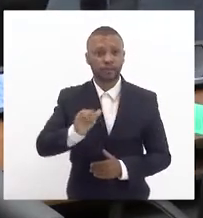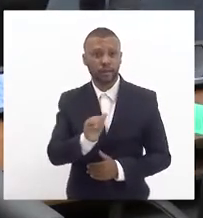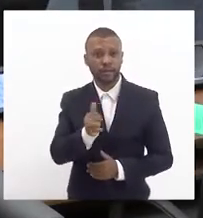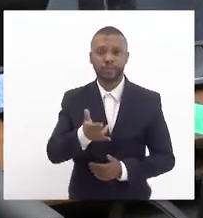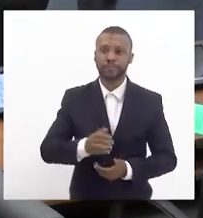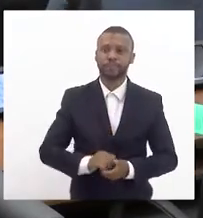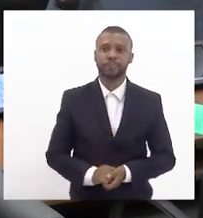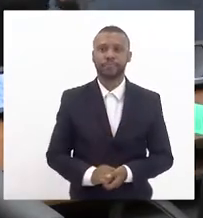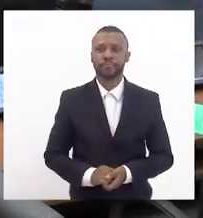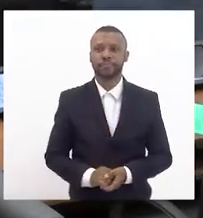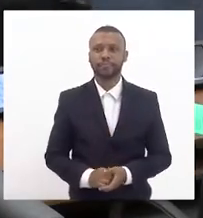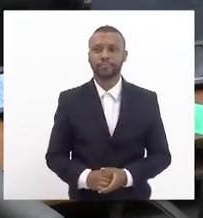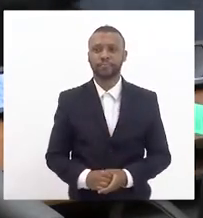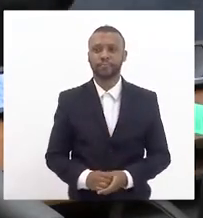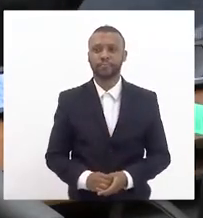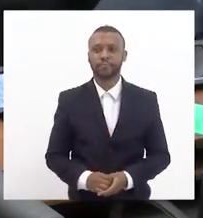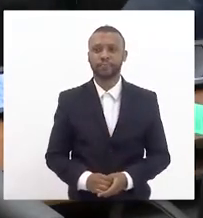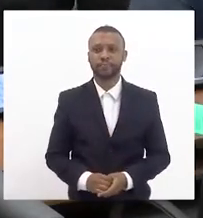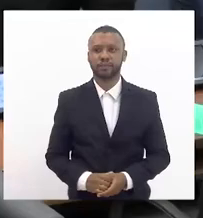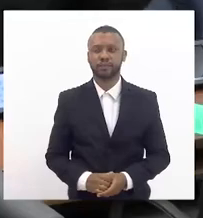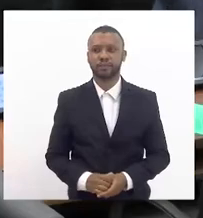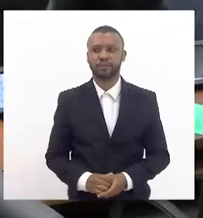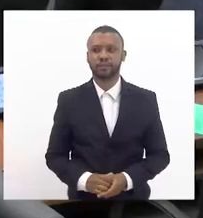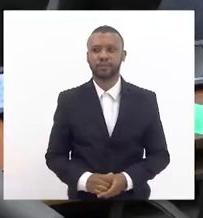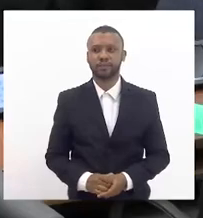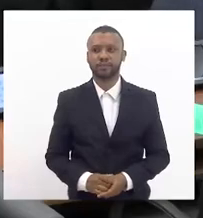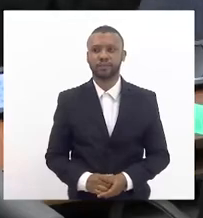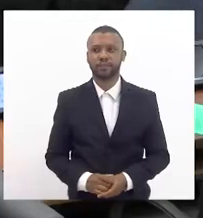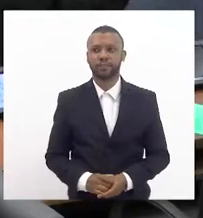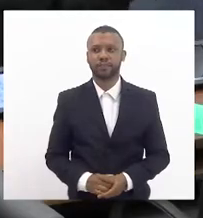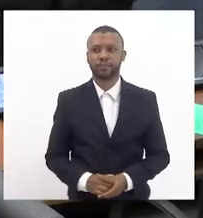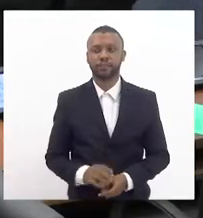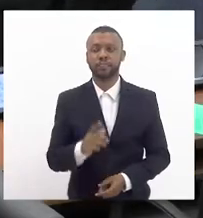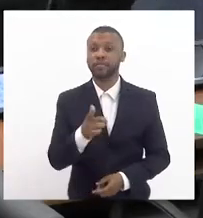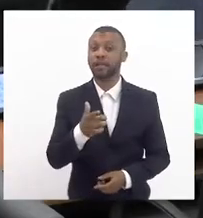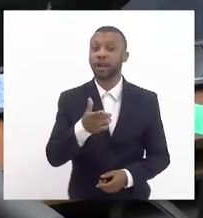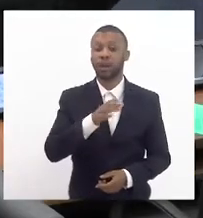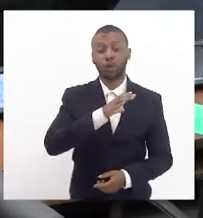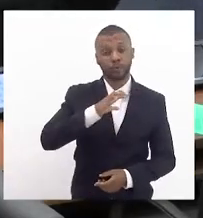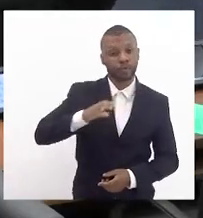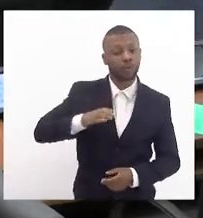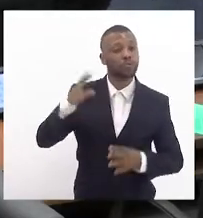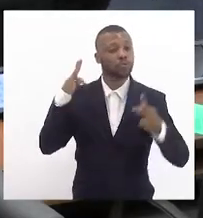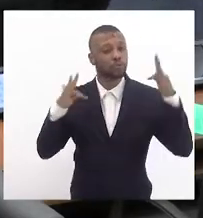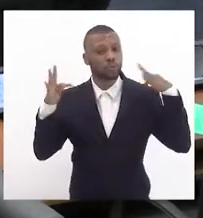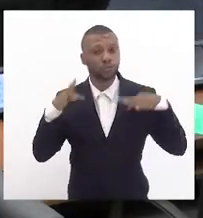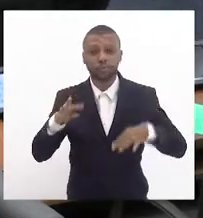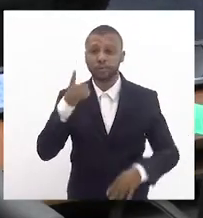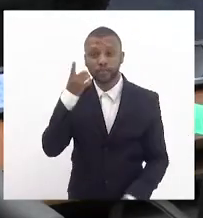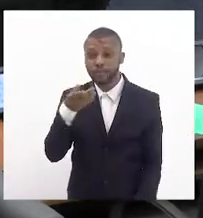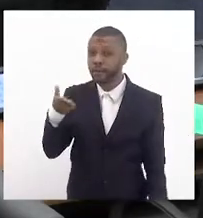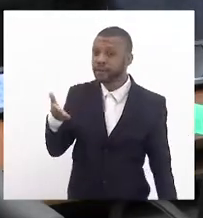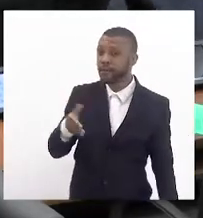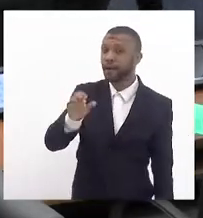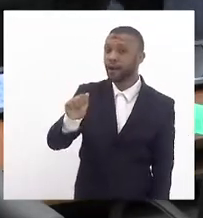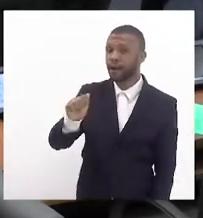Pela constitucionalidade, senhor presidente. Pela Comissão de Turismo, deputada Alana Passos.